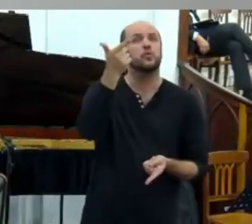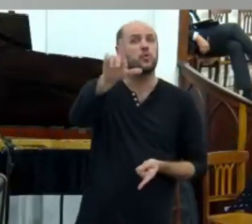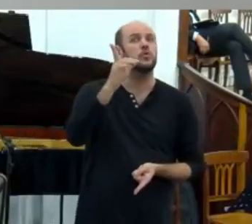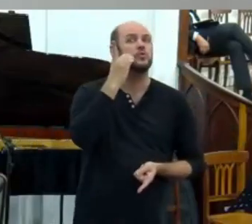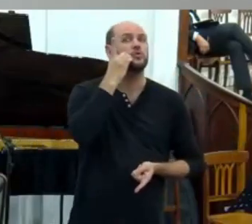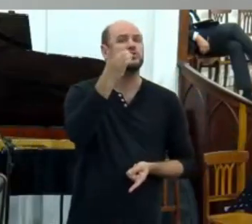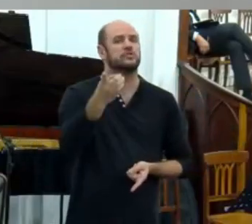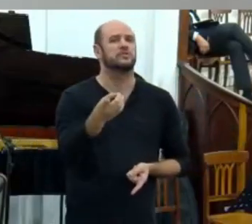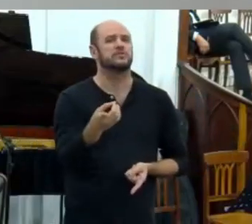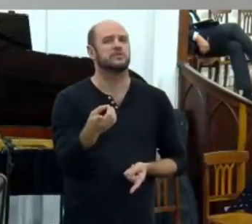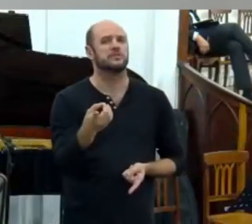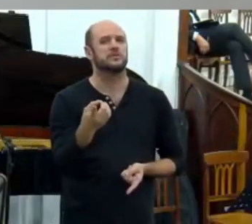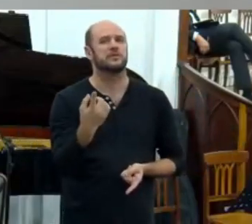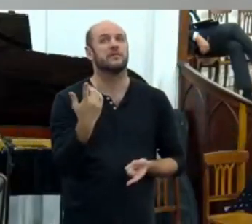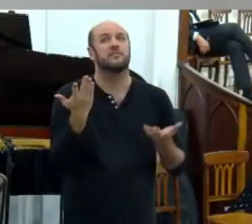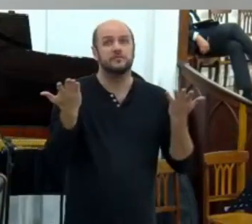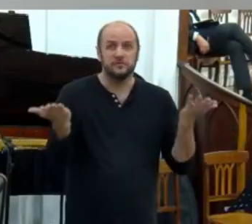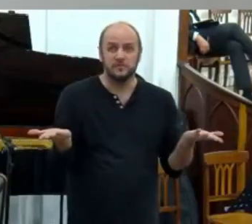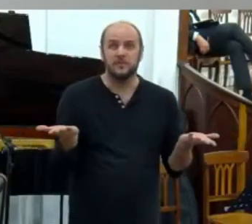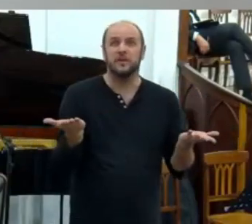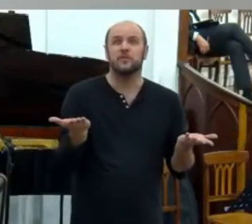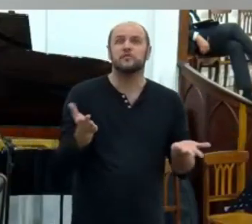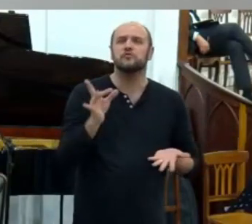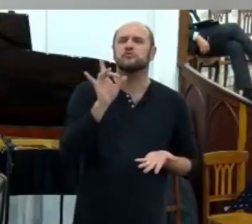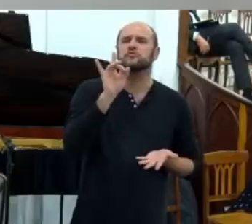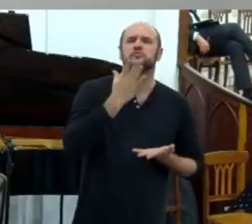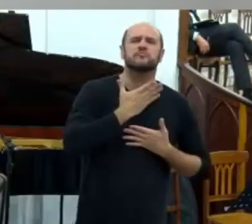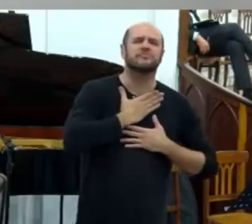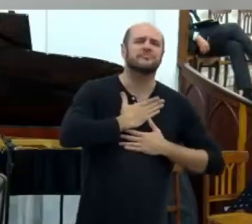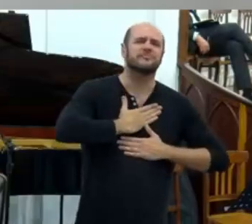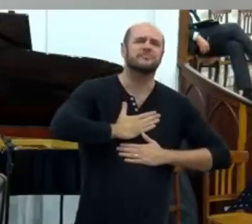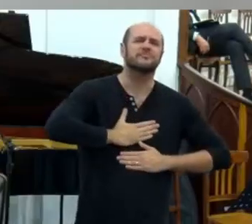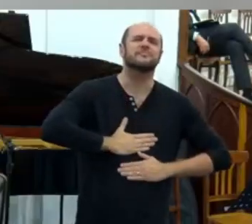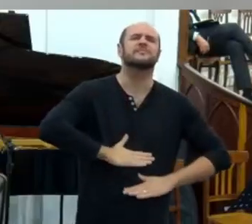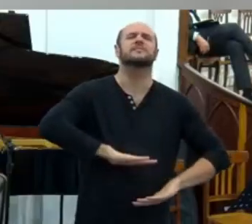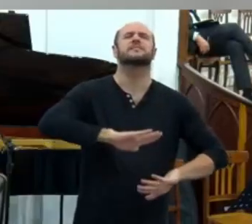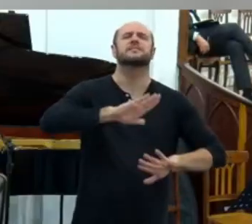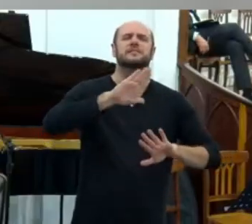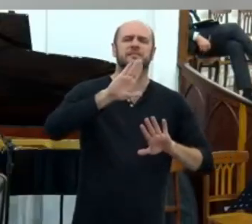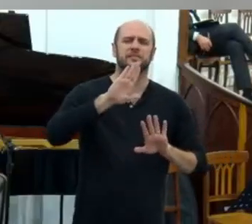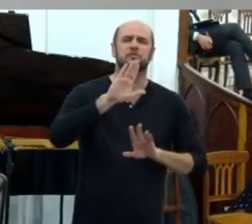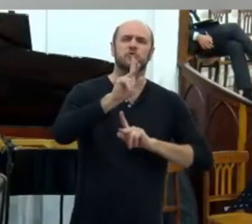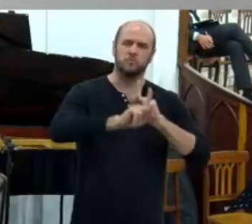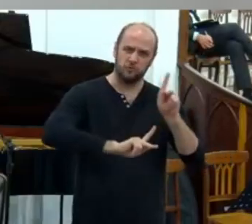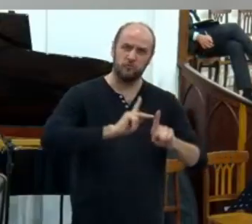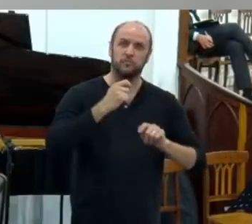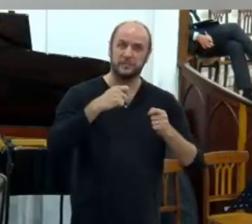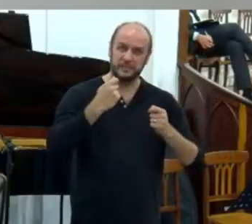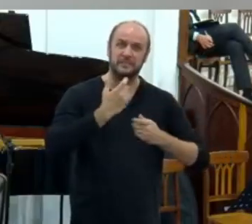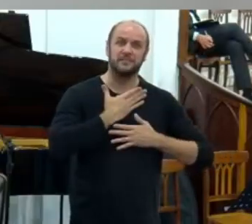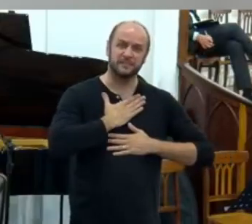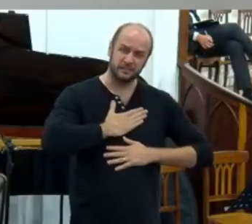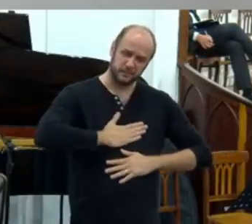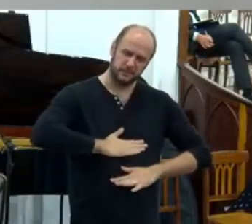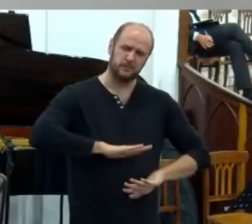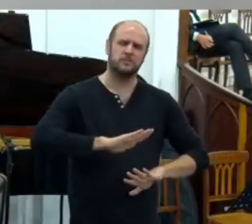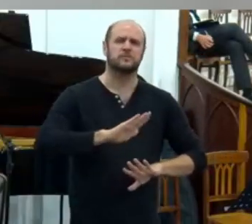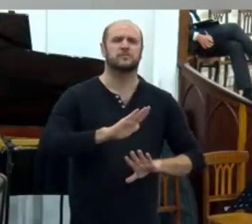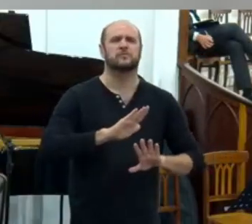dia. Portanto, resta um repouso sabático ao povo de